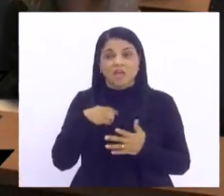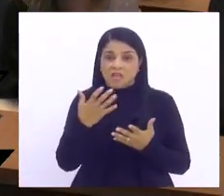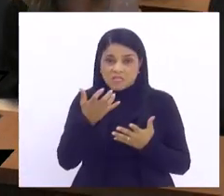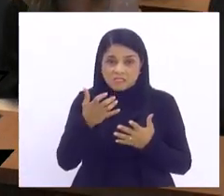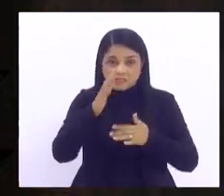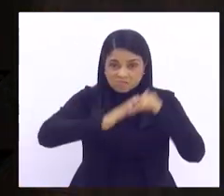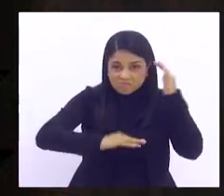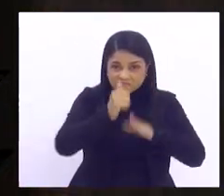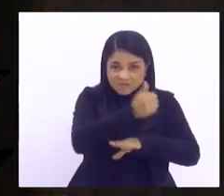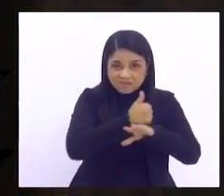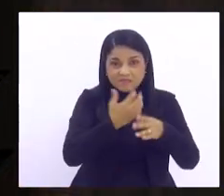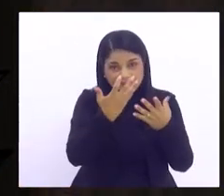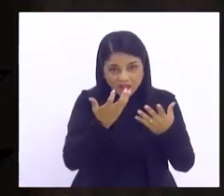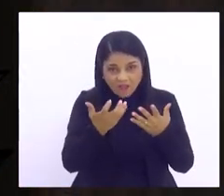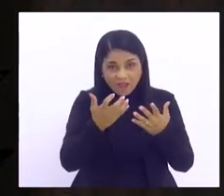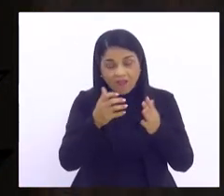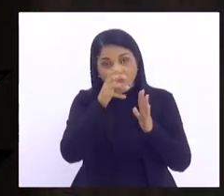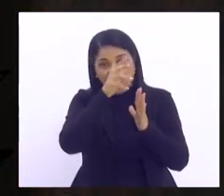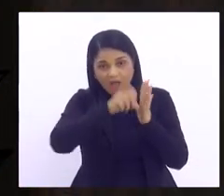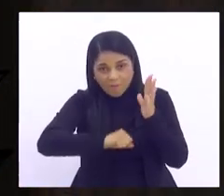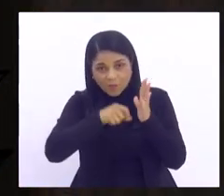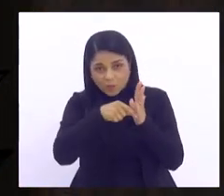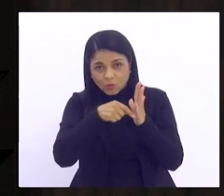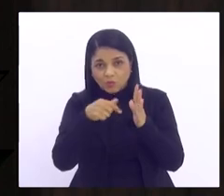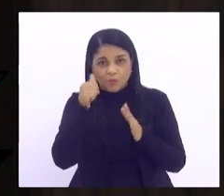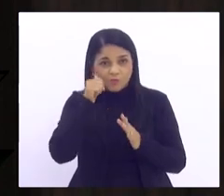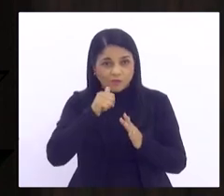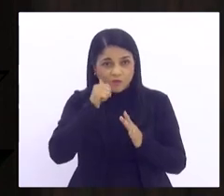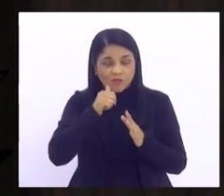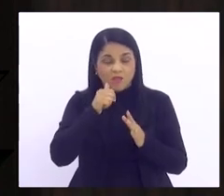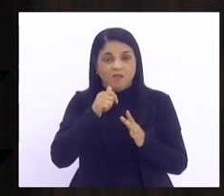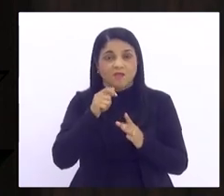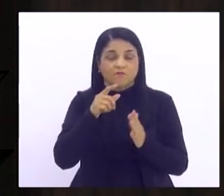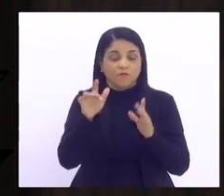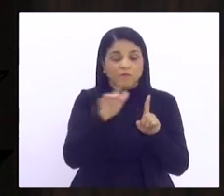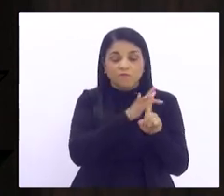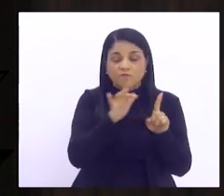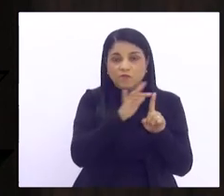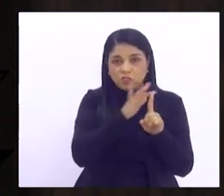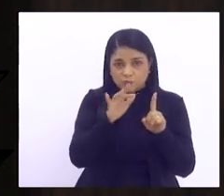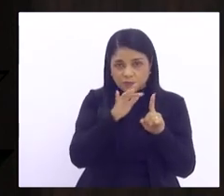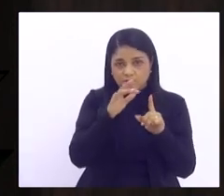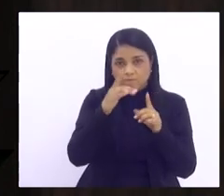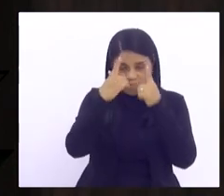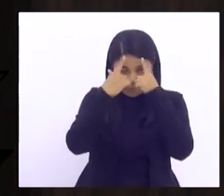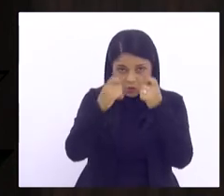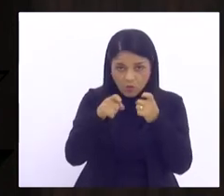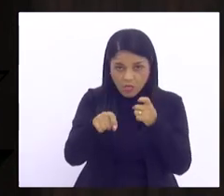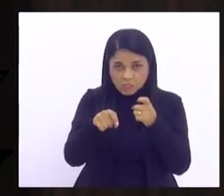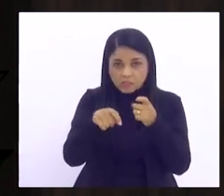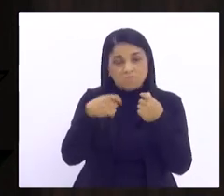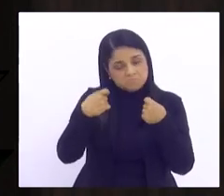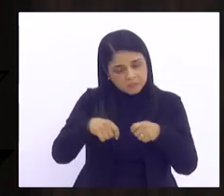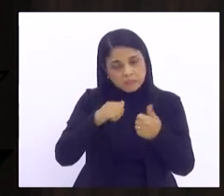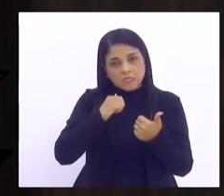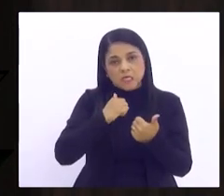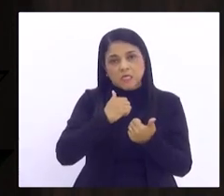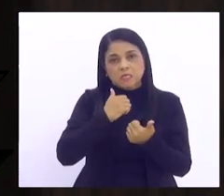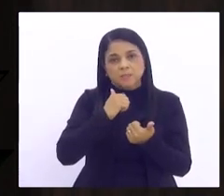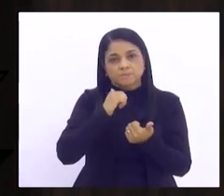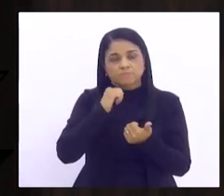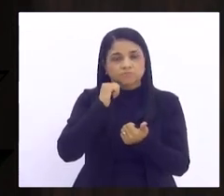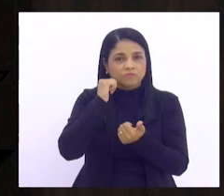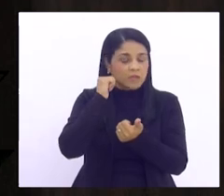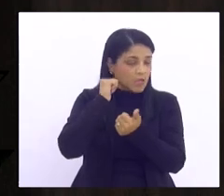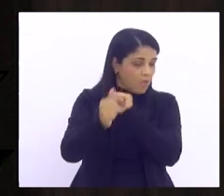que, no caso, foi ali vítima de violência, que, de fato, precisa ser repudiado, nós temos que